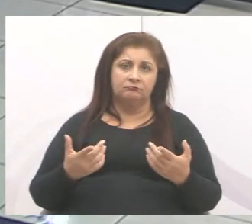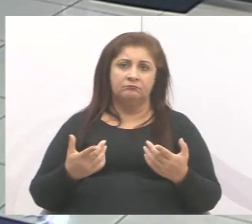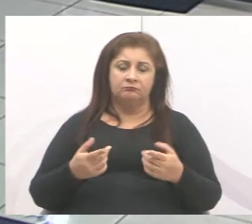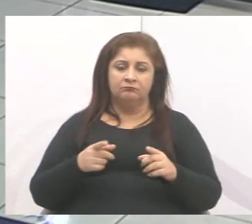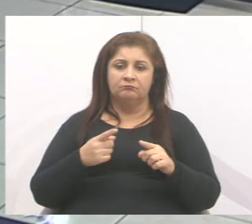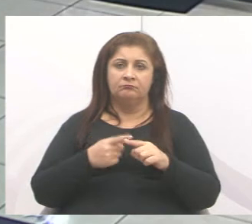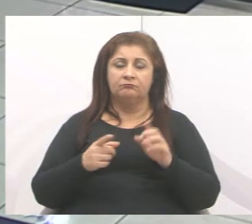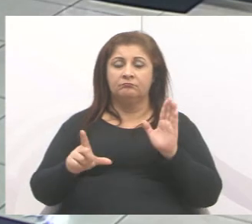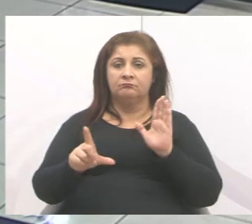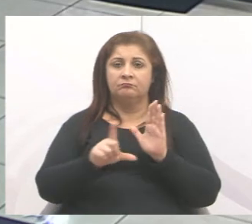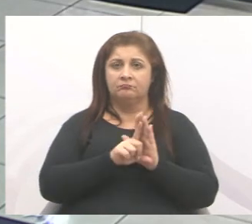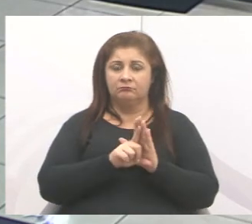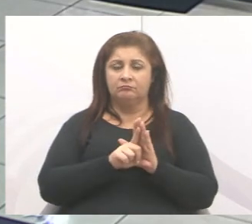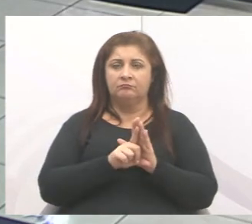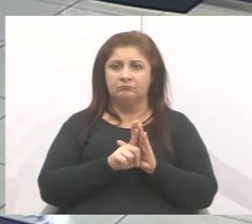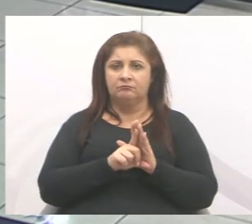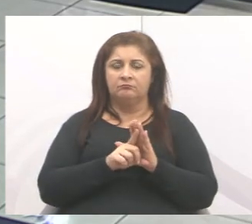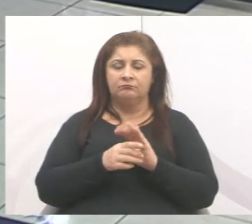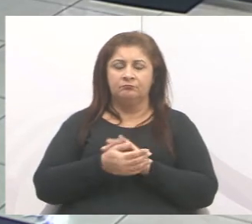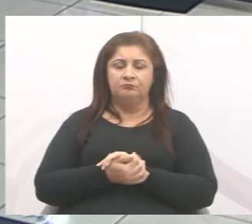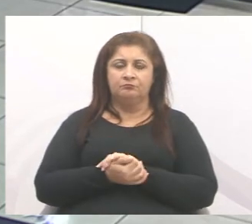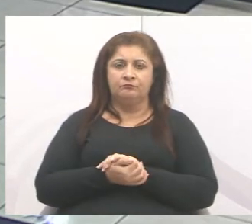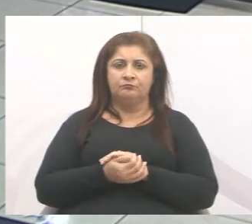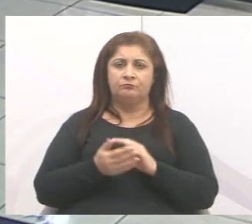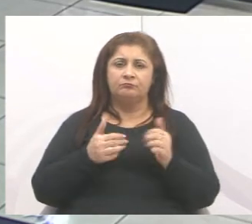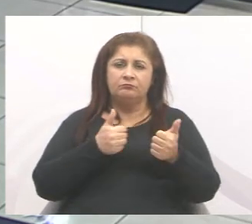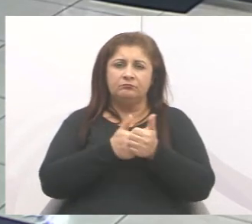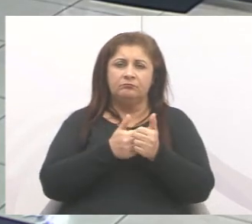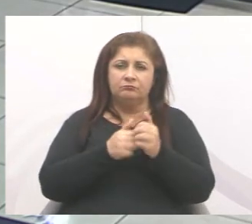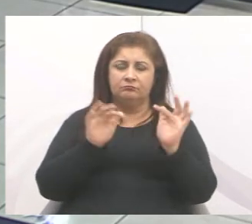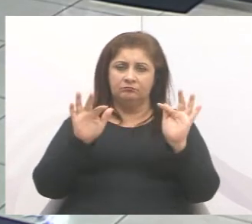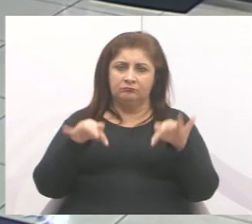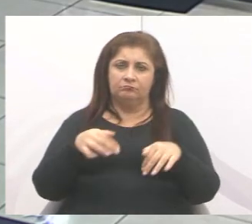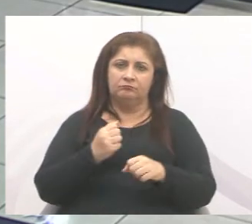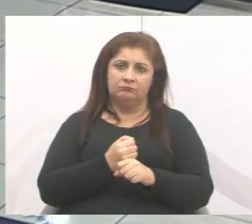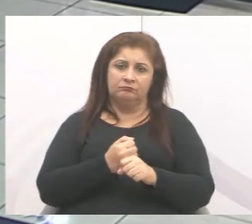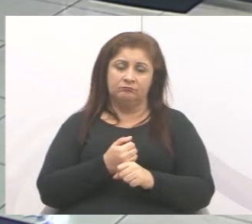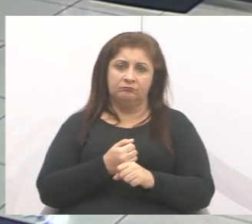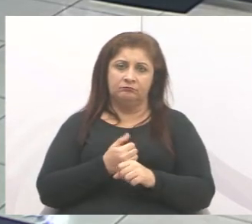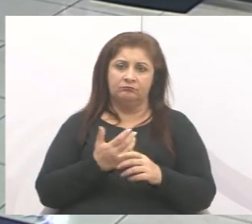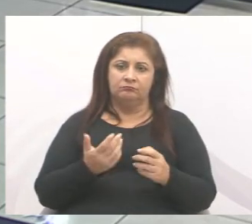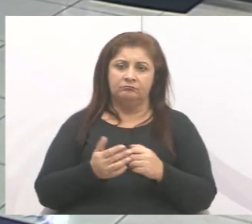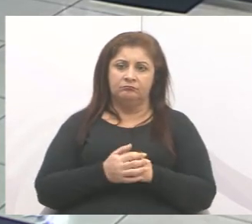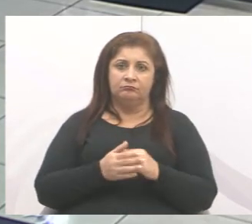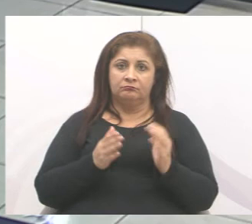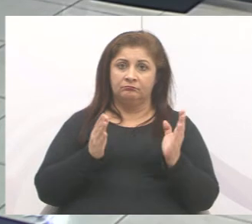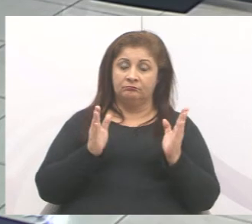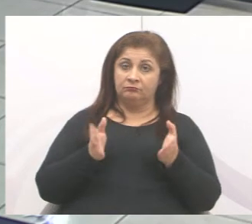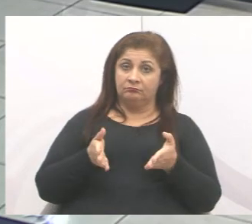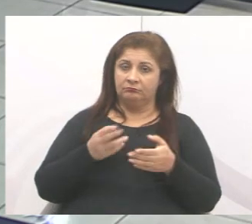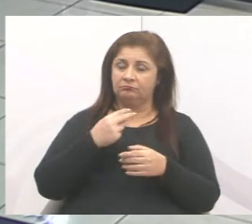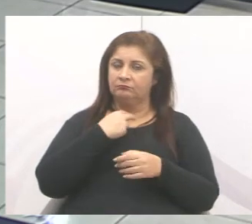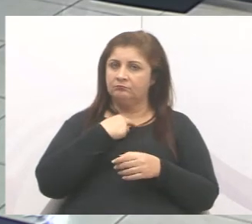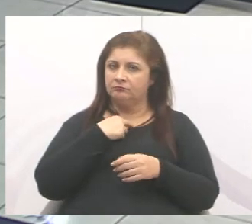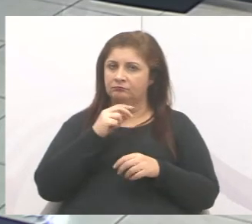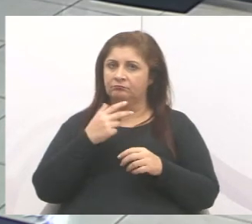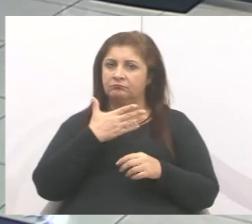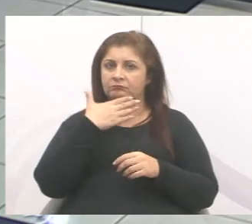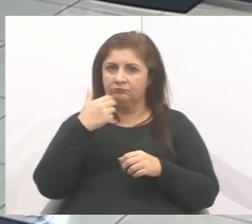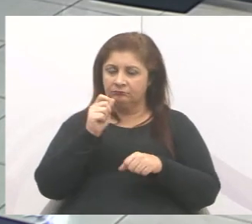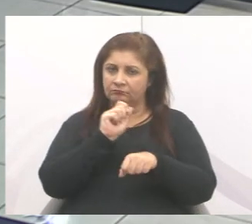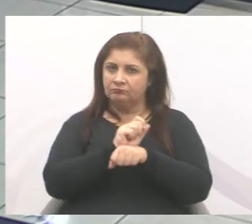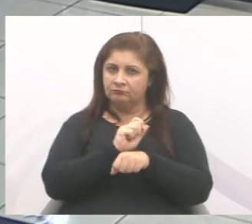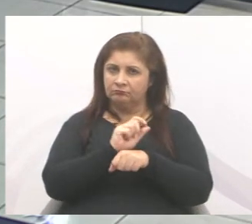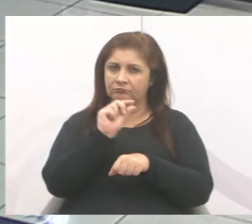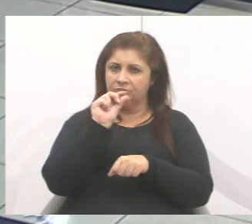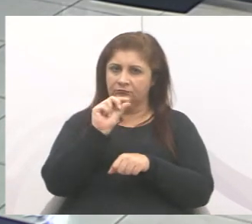a gente já está próximo ao fim do ano. Eu acho que o interessante agora é não arriscar e trabalhar em algo que